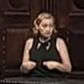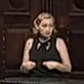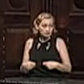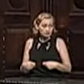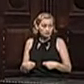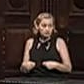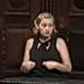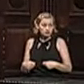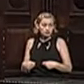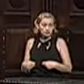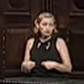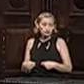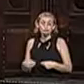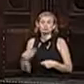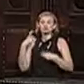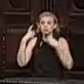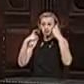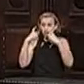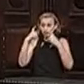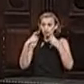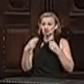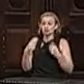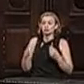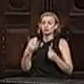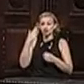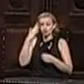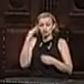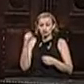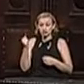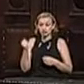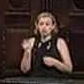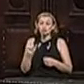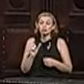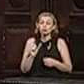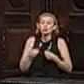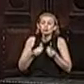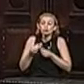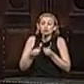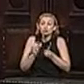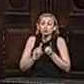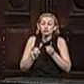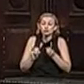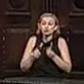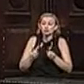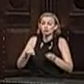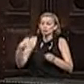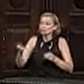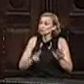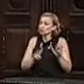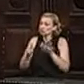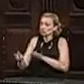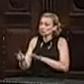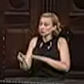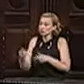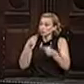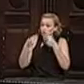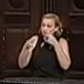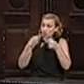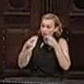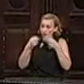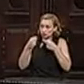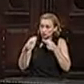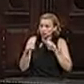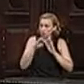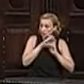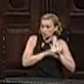para recebermos as explicações das autoridades fazendárias nas próximas semanas, quando da discussão das